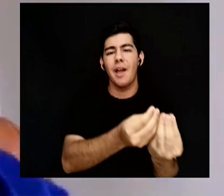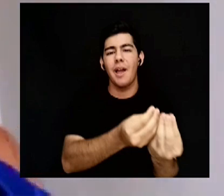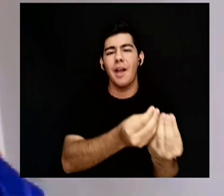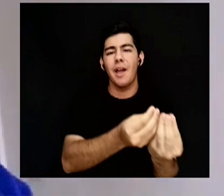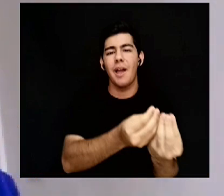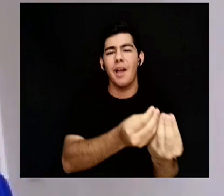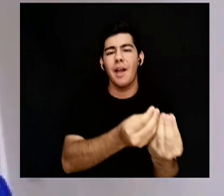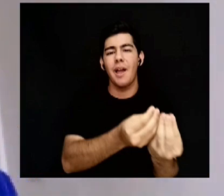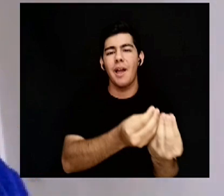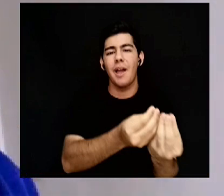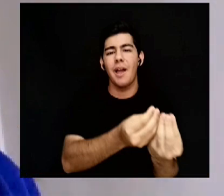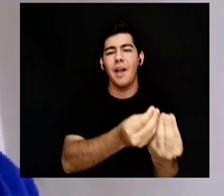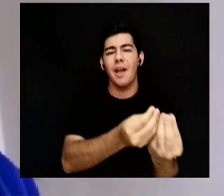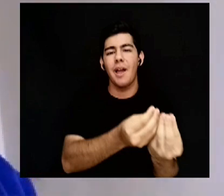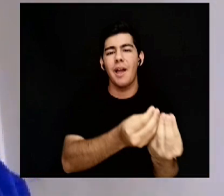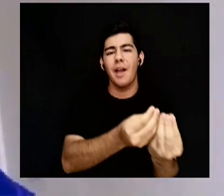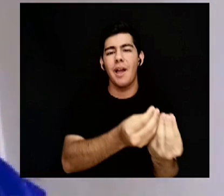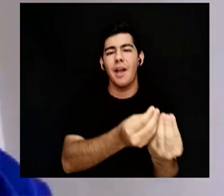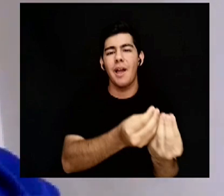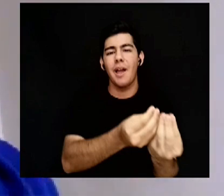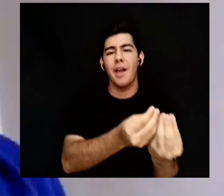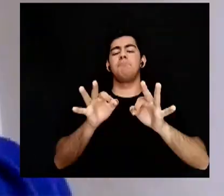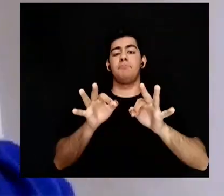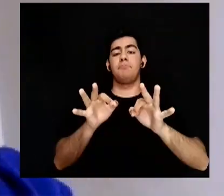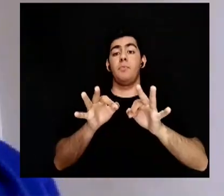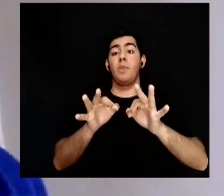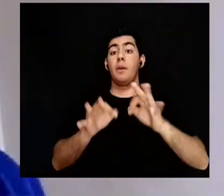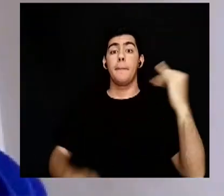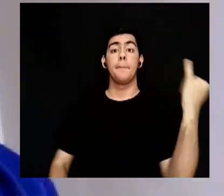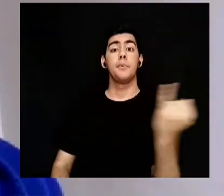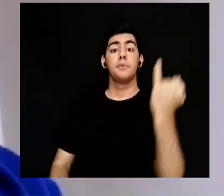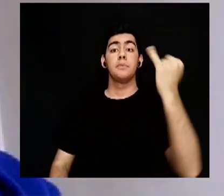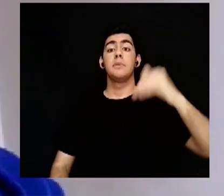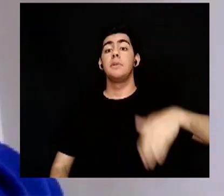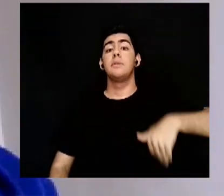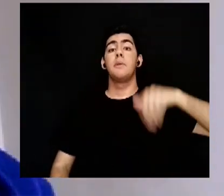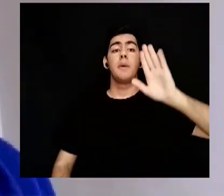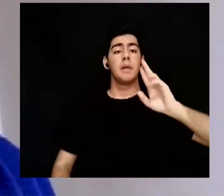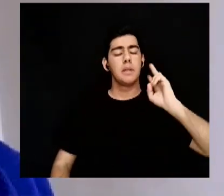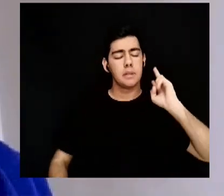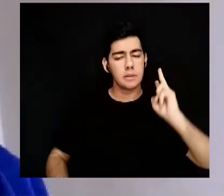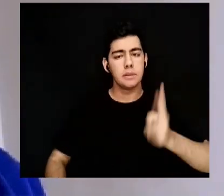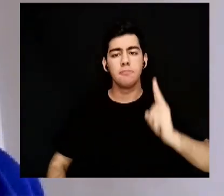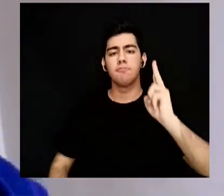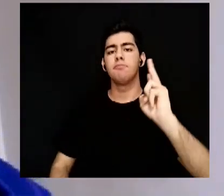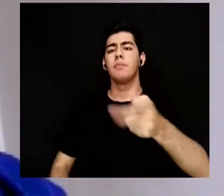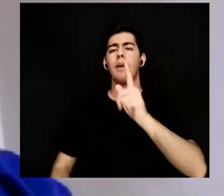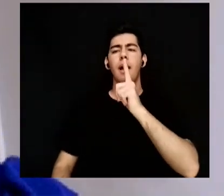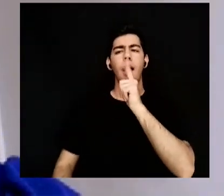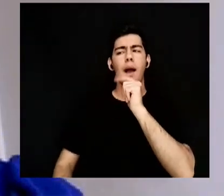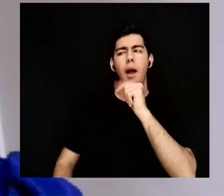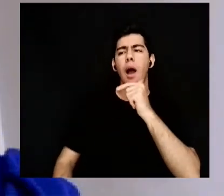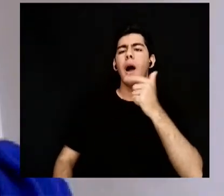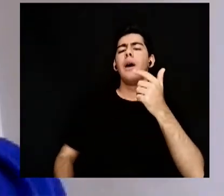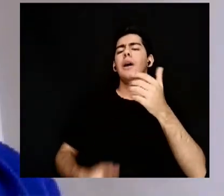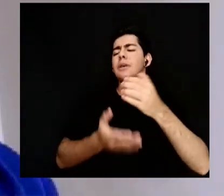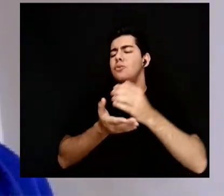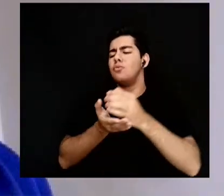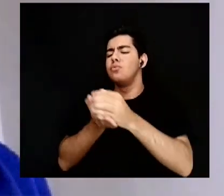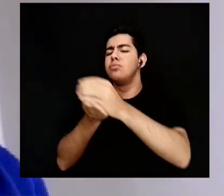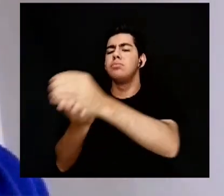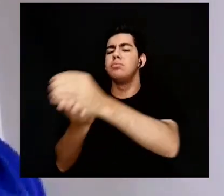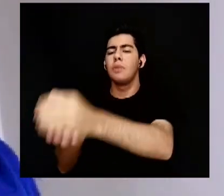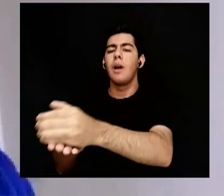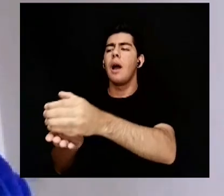mais importante que tem que ficar aqui é oferecer água, não oferecer a bebida açucarada, principalmente até 2 anos de idade, né?